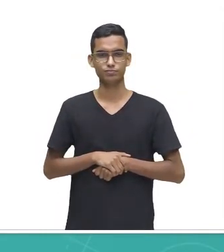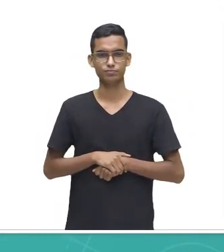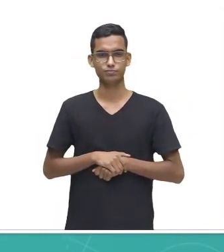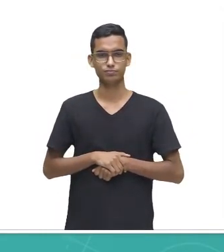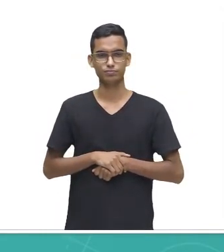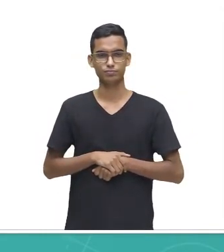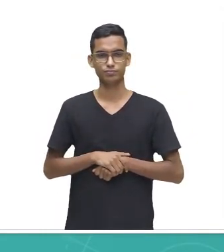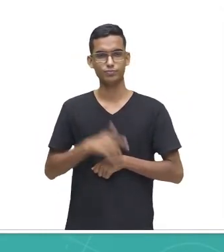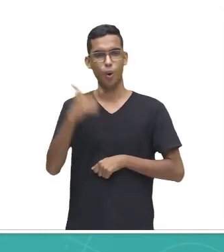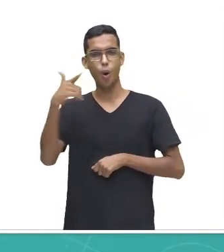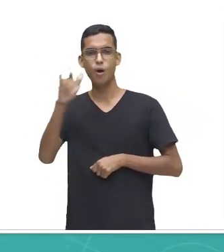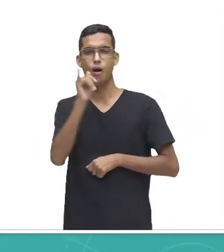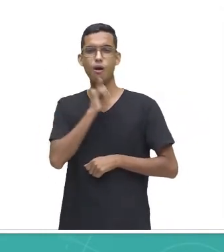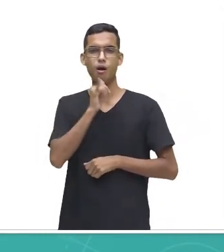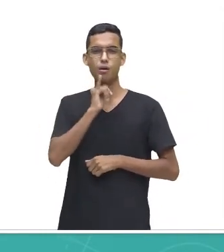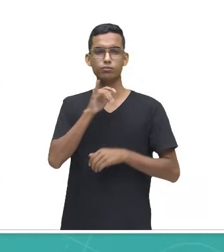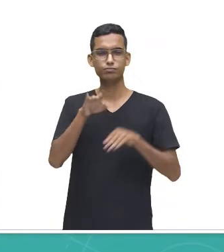slide,